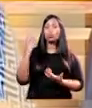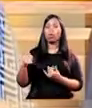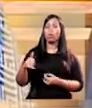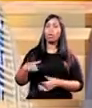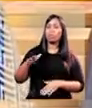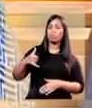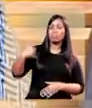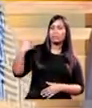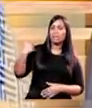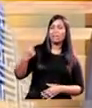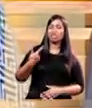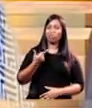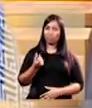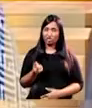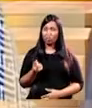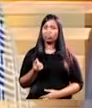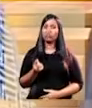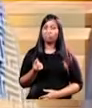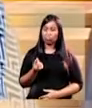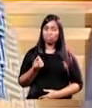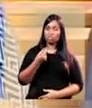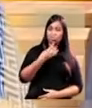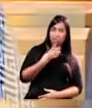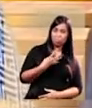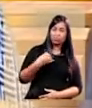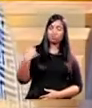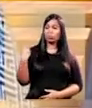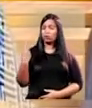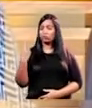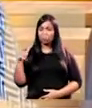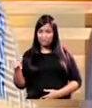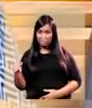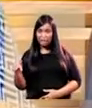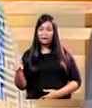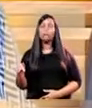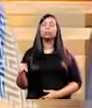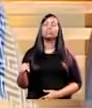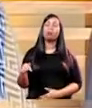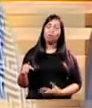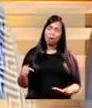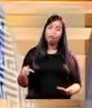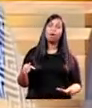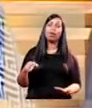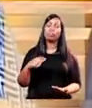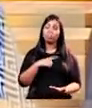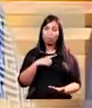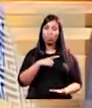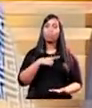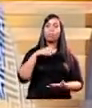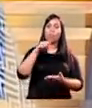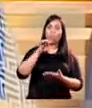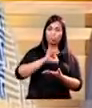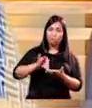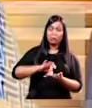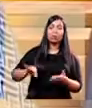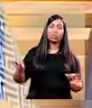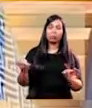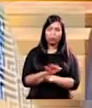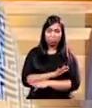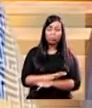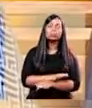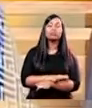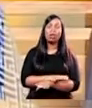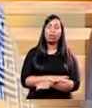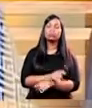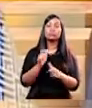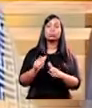com essa faixa etária, que atualmente são 20, de 14 a 17 anos incompletos, estão com cadastros atualizados